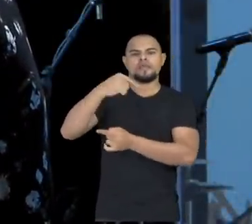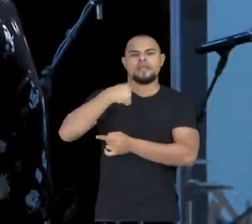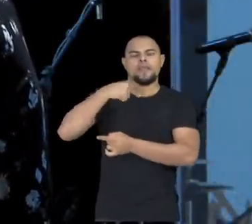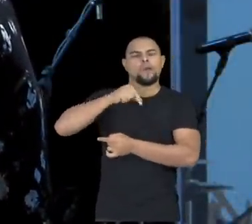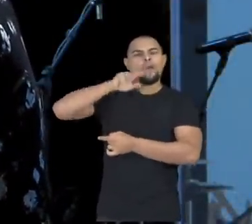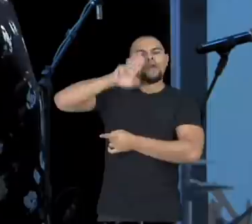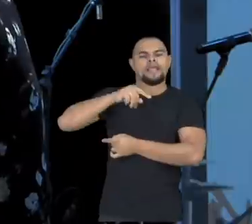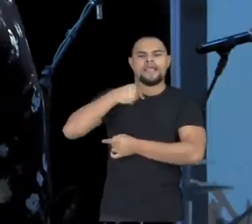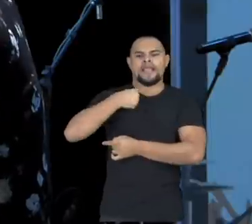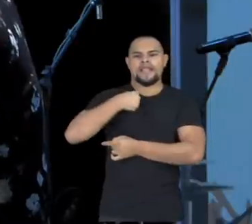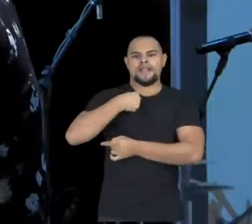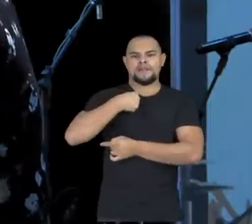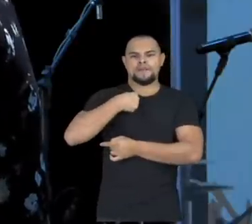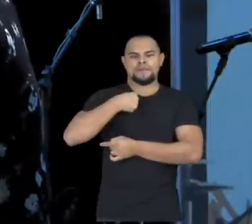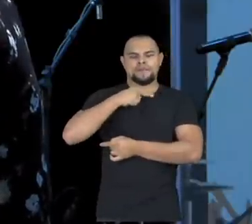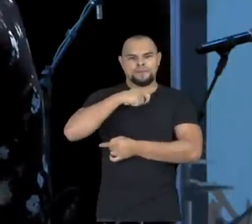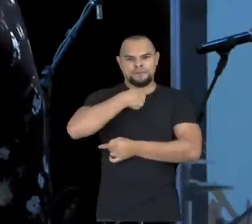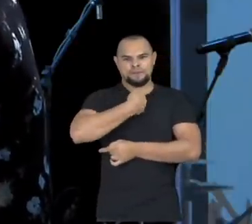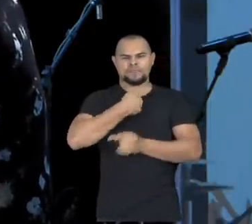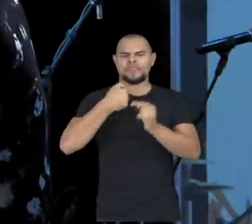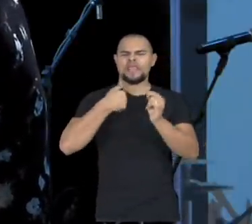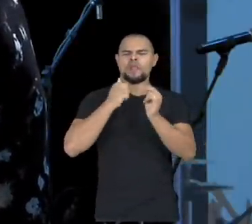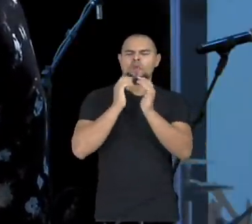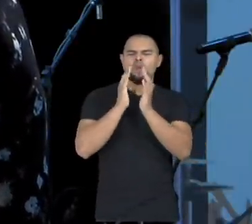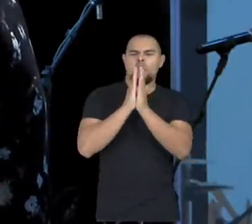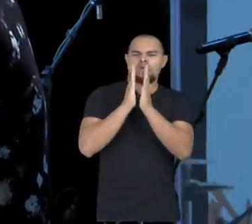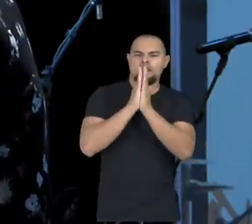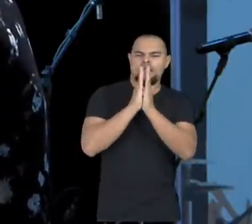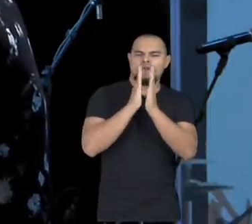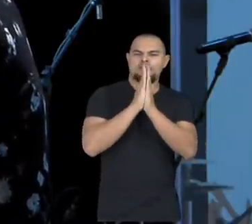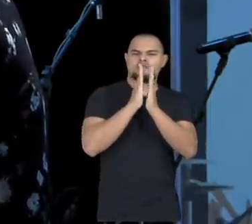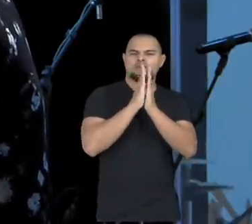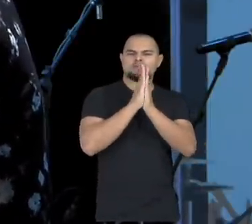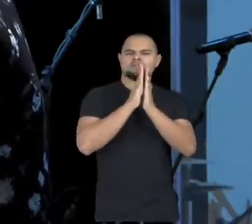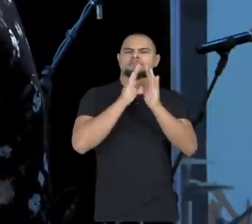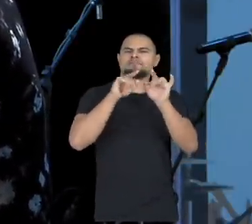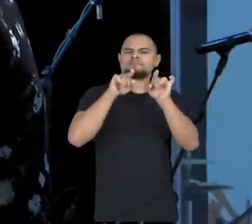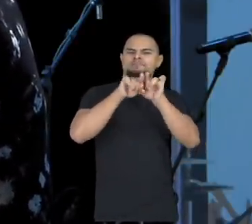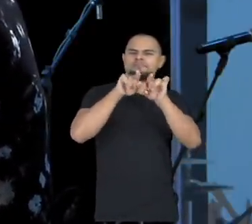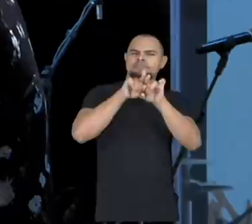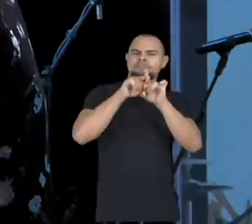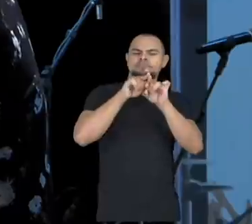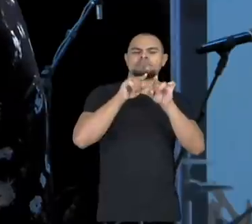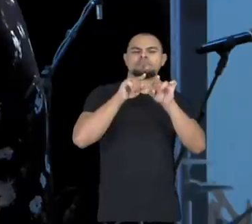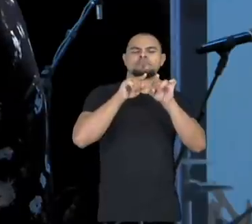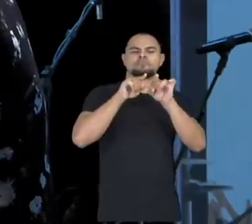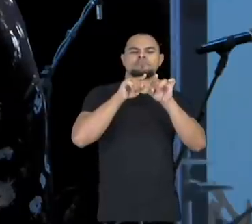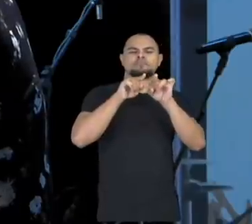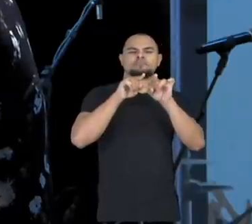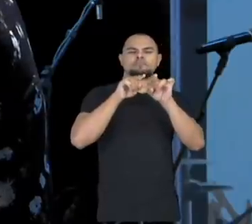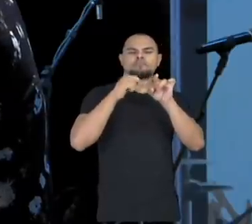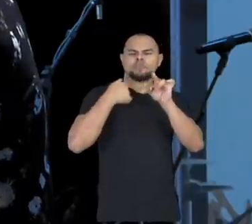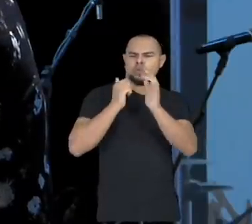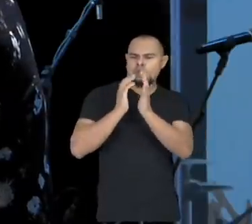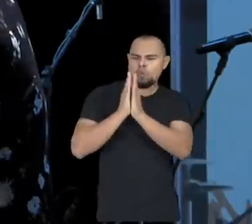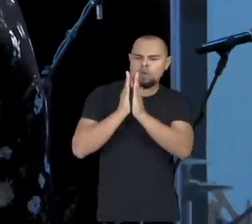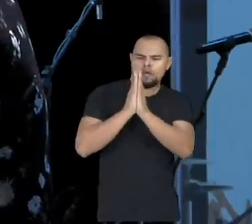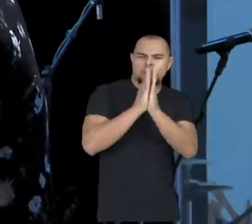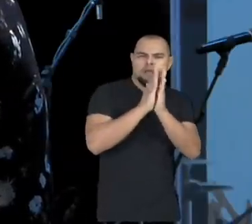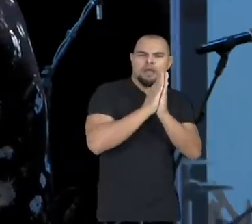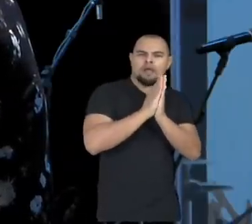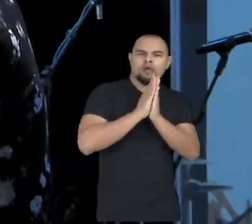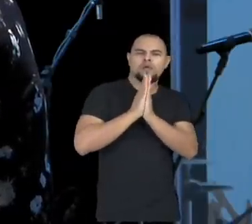E eu rezava para Jesus, orava para Jesus, para outros amigos de Jesus também,